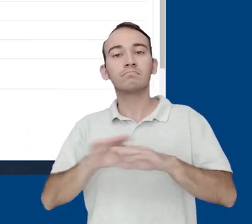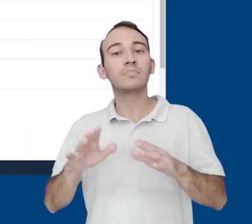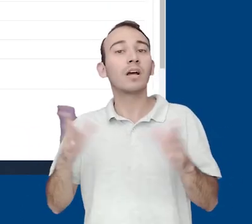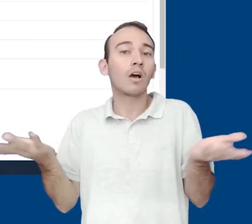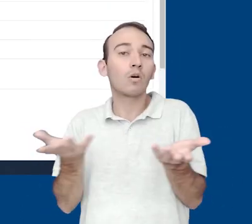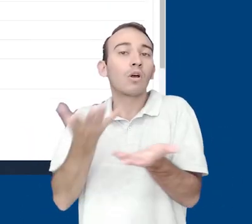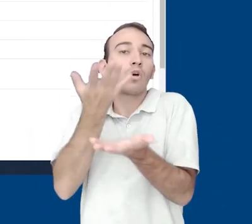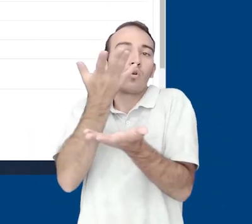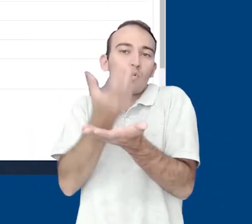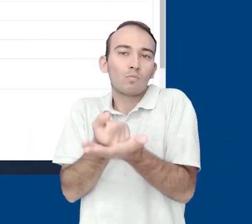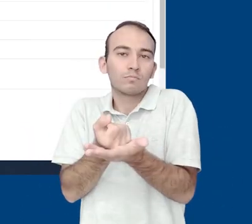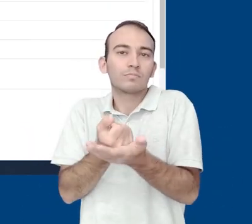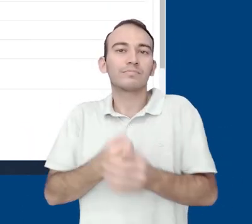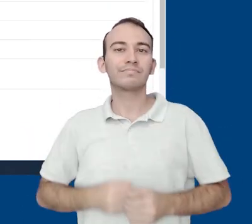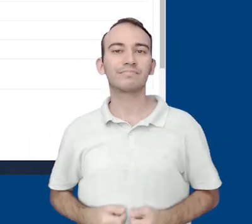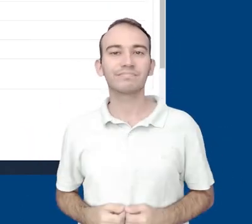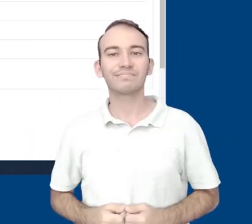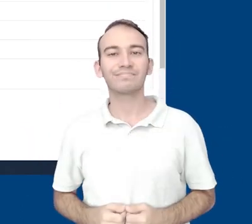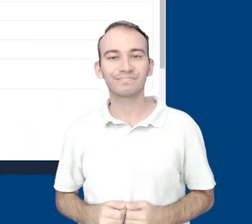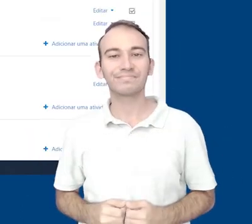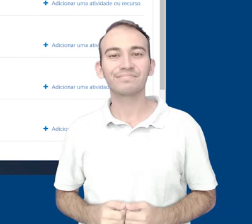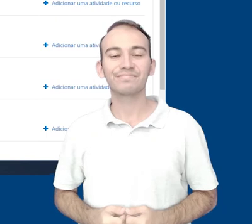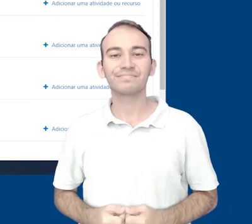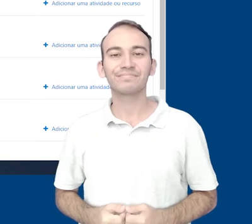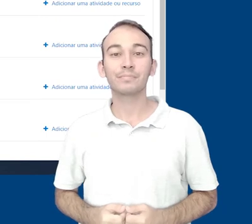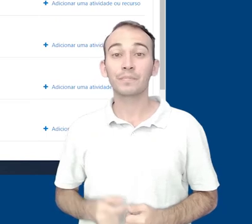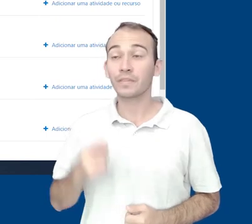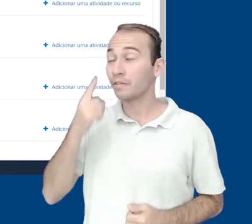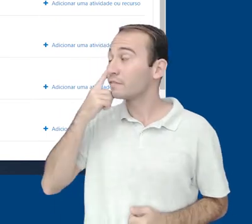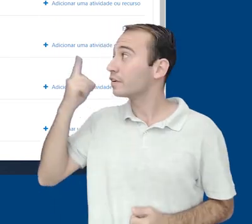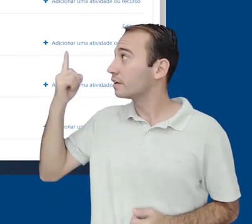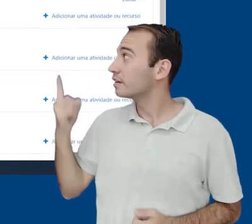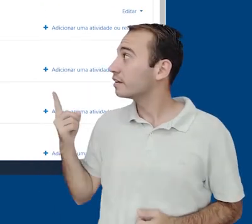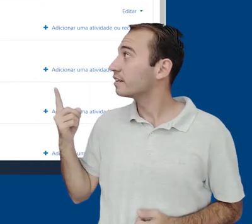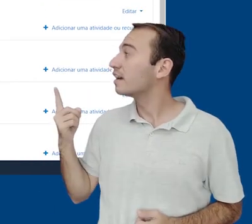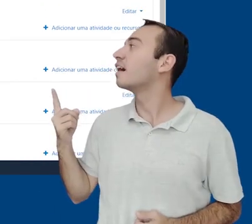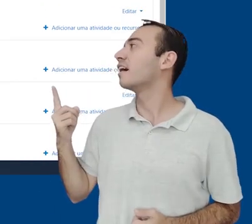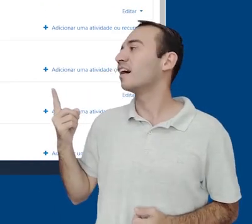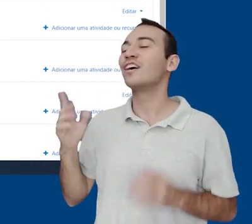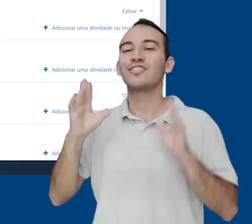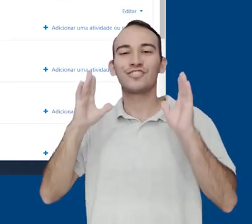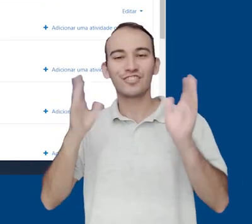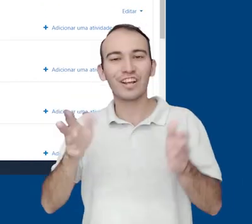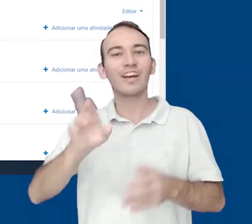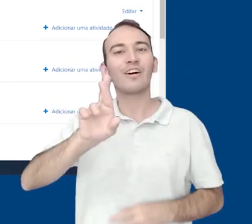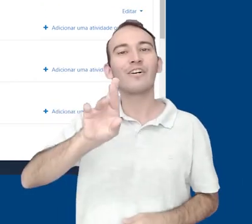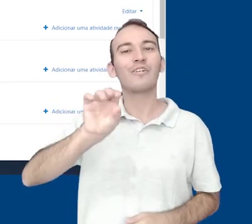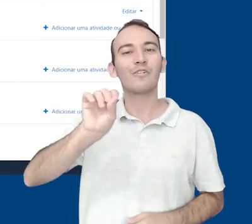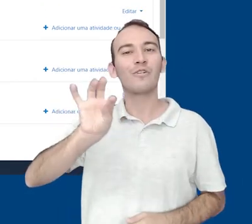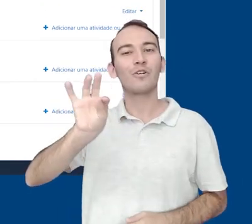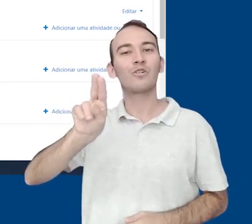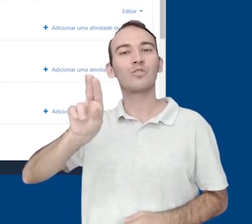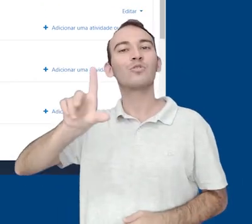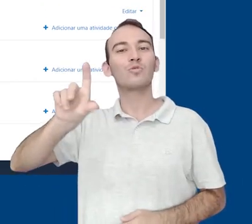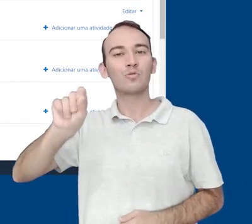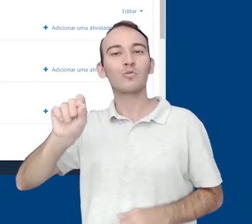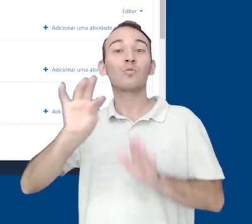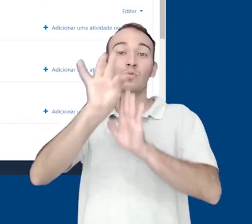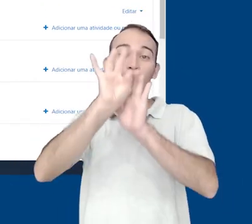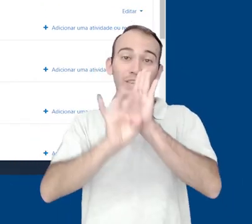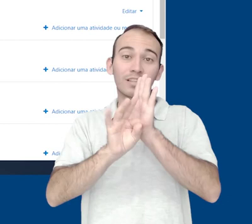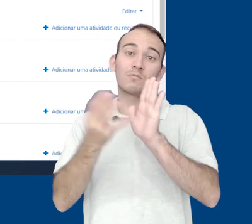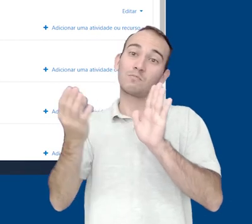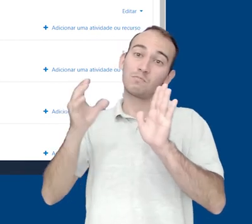Negrito. Eu vou salvar. Dar o curso. Reparem que agora eu tenho o novo rótulo